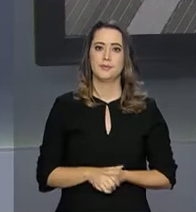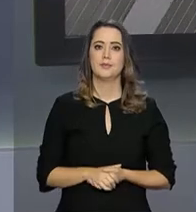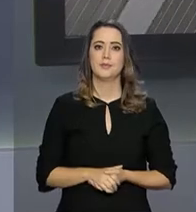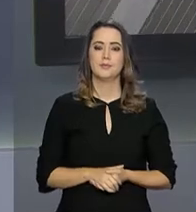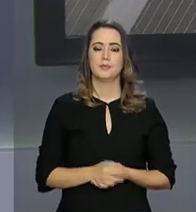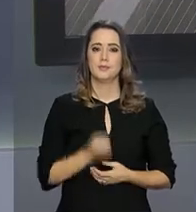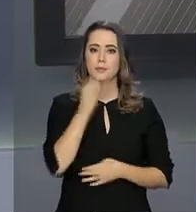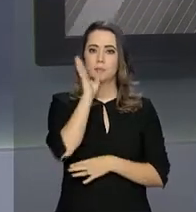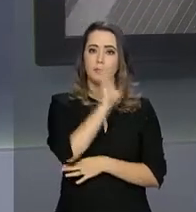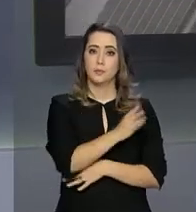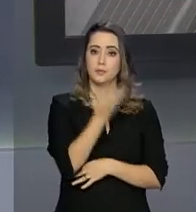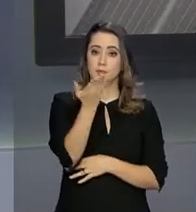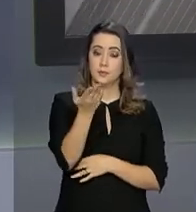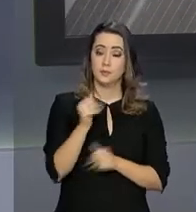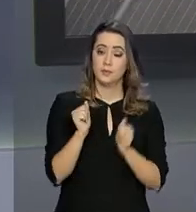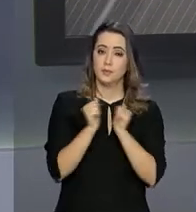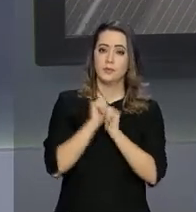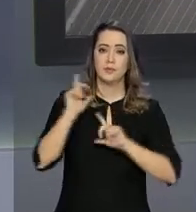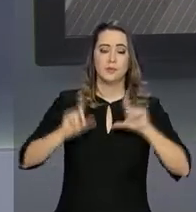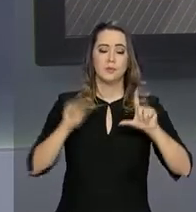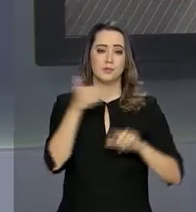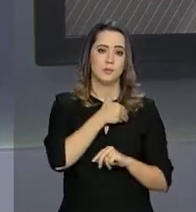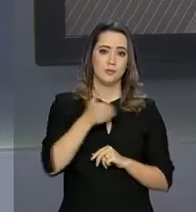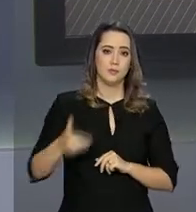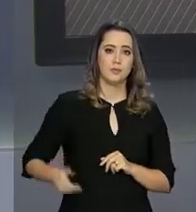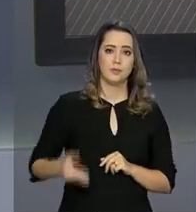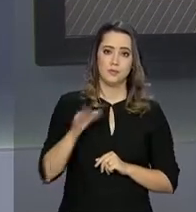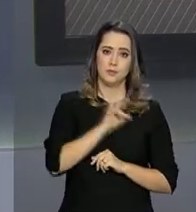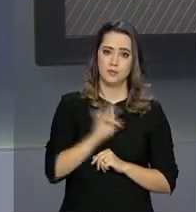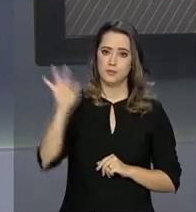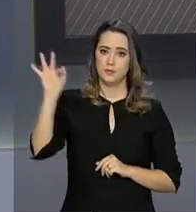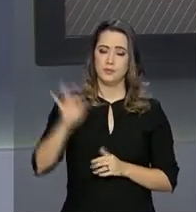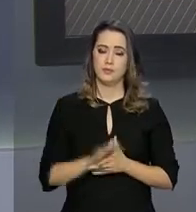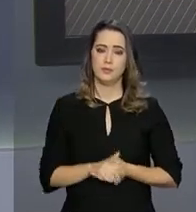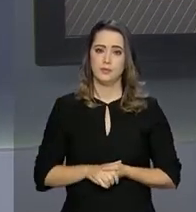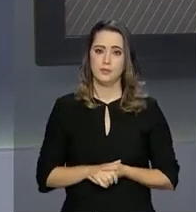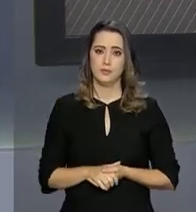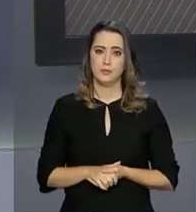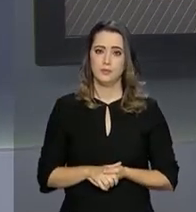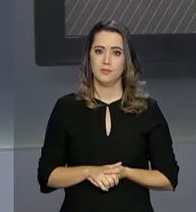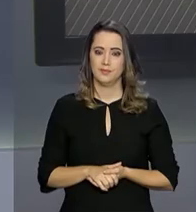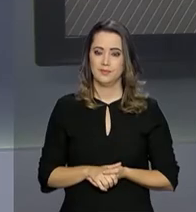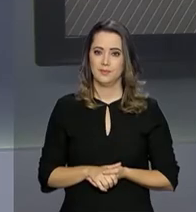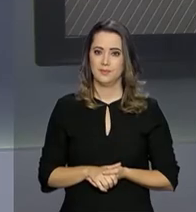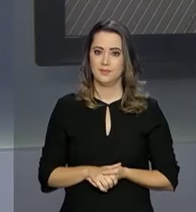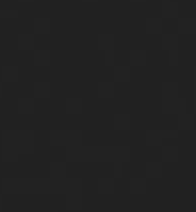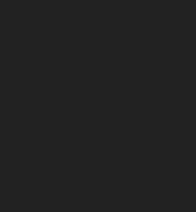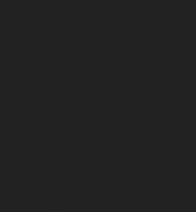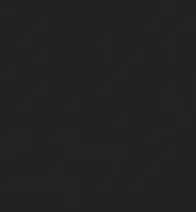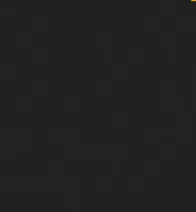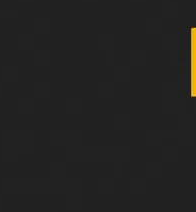uma boa tarde pra você continue com a gente na nbr a tv do governo federal